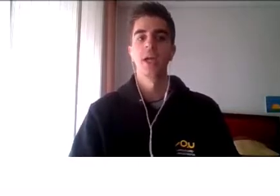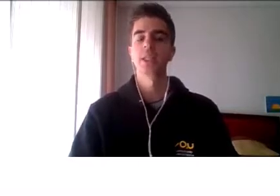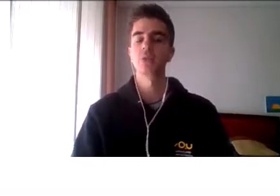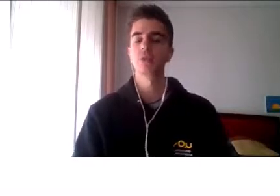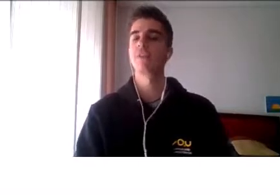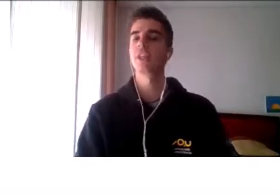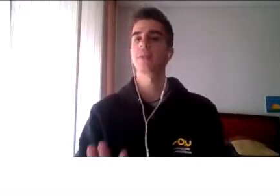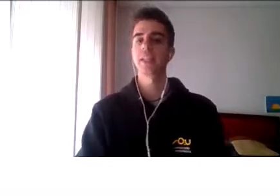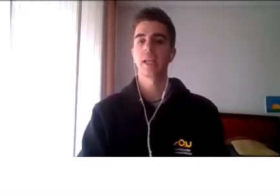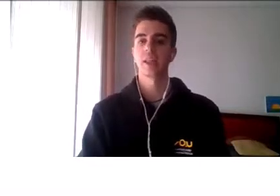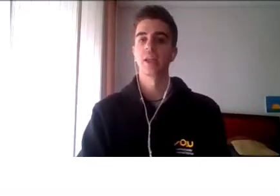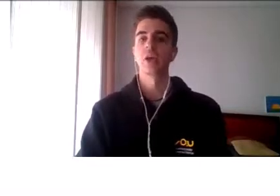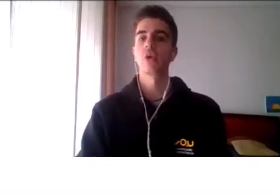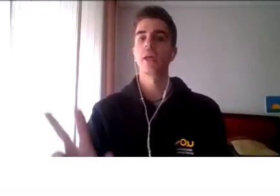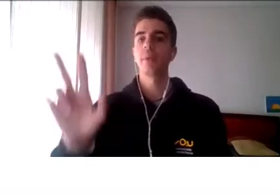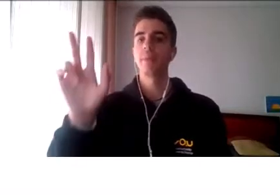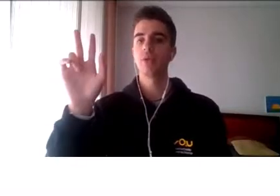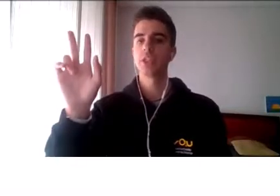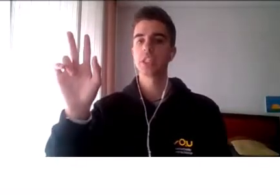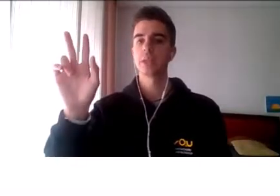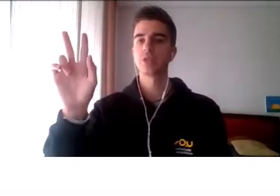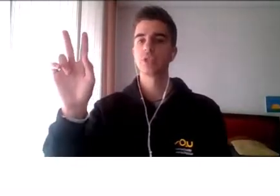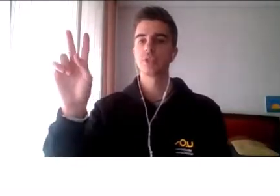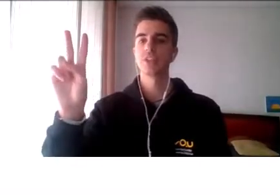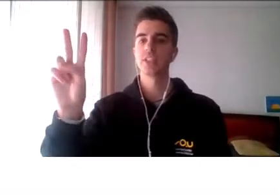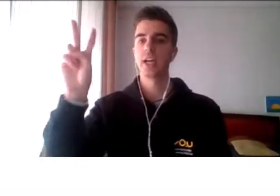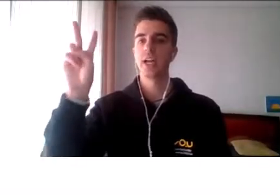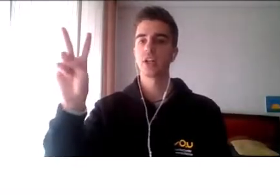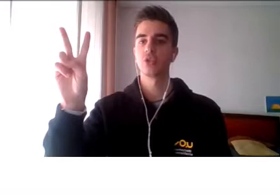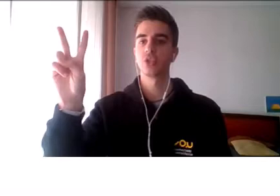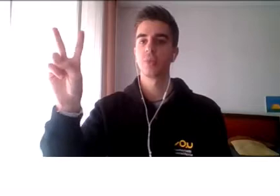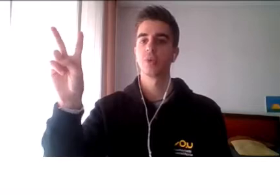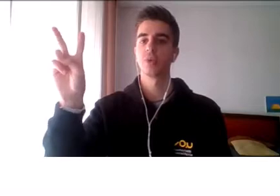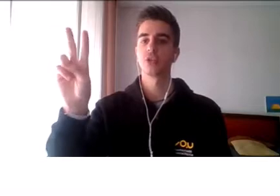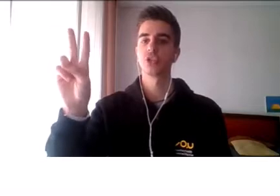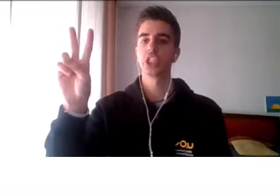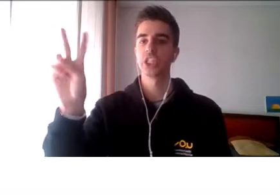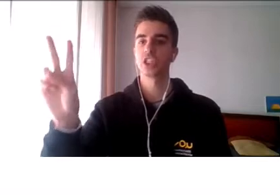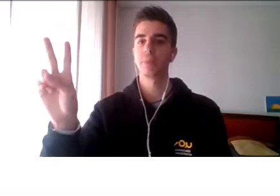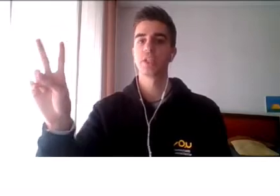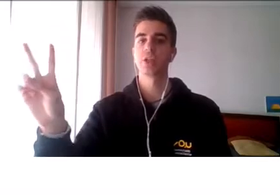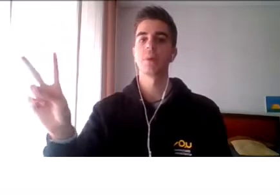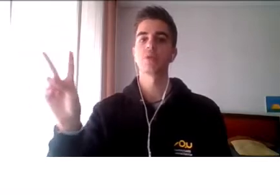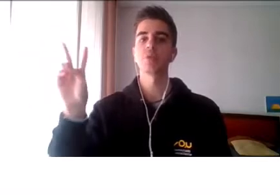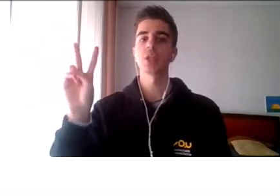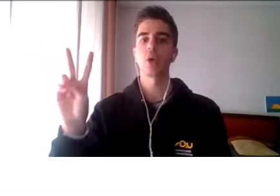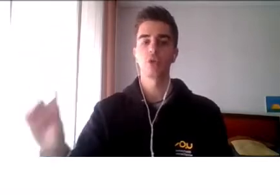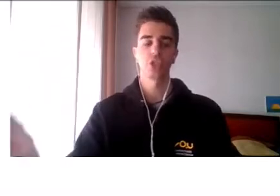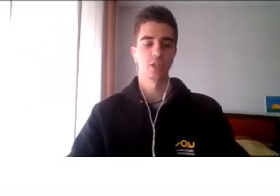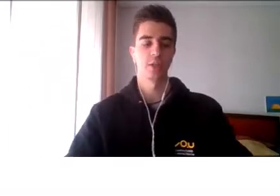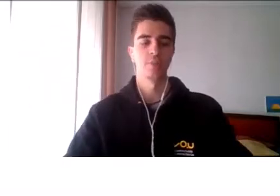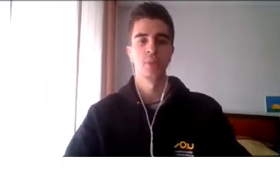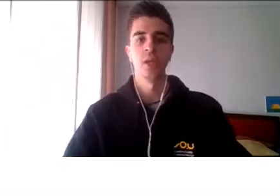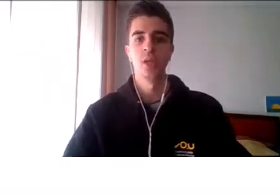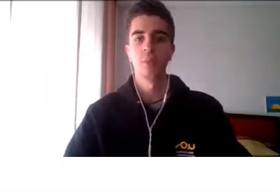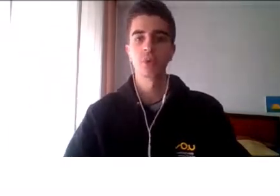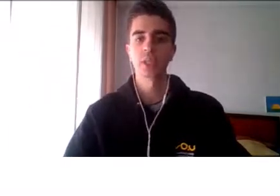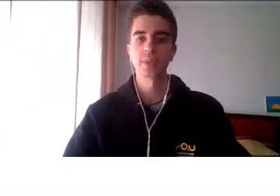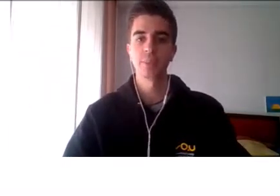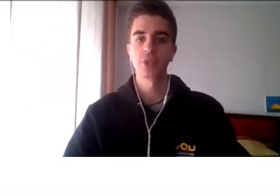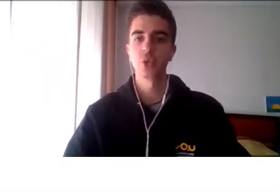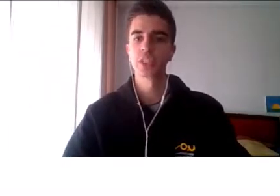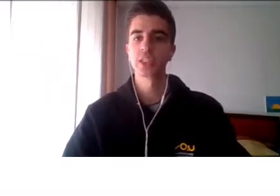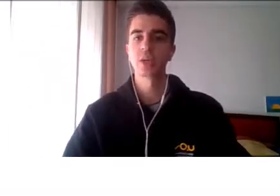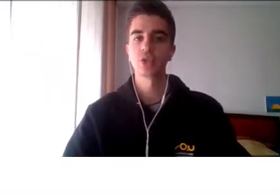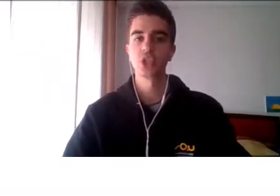aproximar. Temos uma vítima deitada. Qual é a primeira coisa que temos de fazer? Era aquelas 2 perguntas, consciência e respiração. Vamos começar com a consciência.